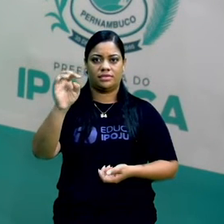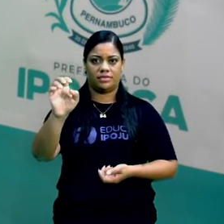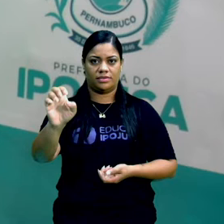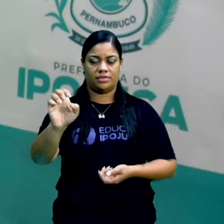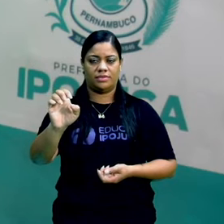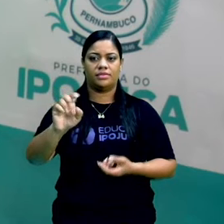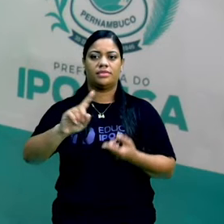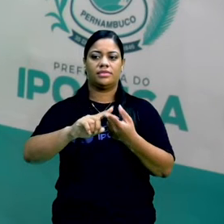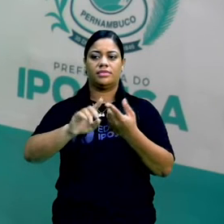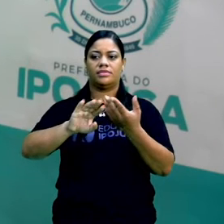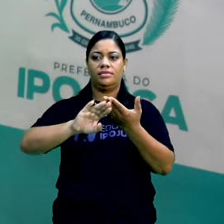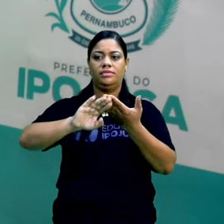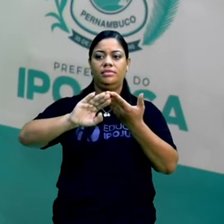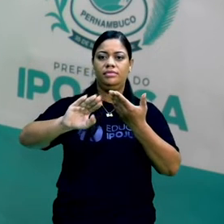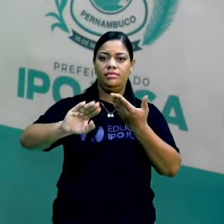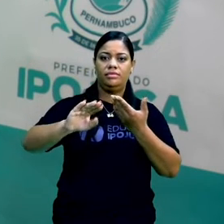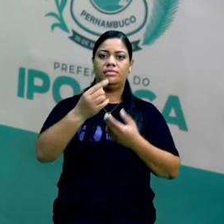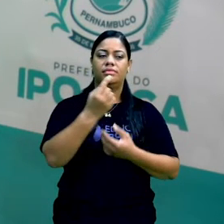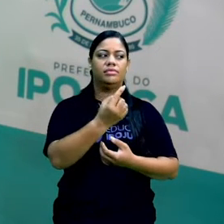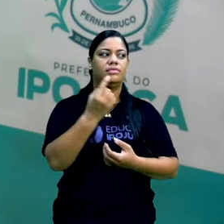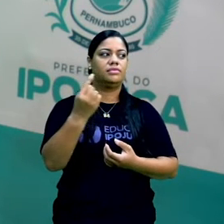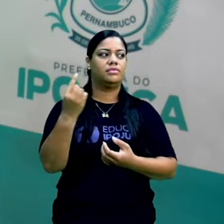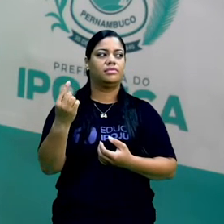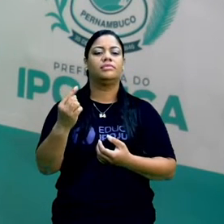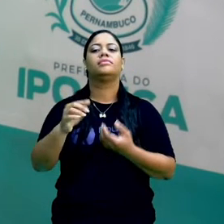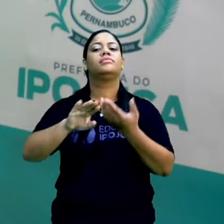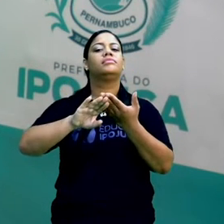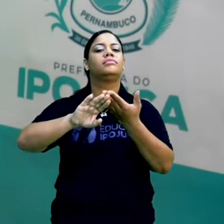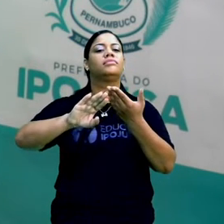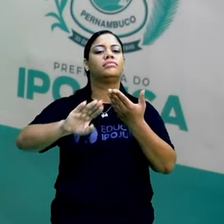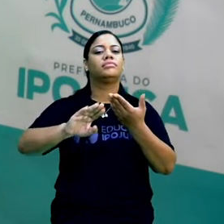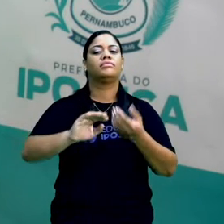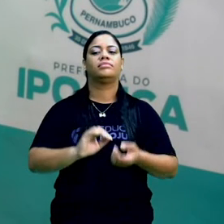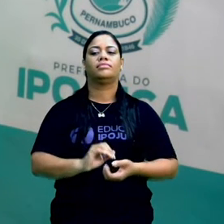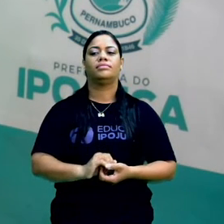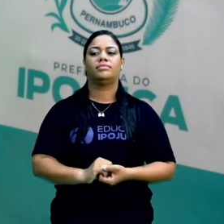nascente. Veja que cada um ficou em sílabas separadas.